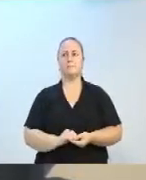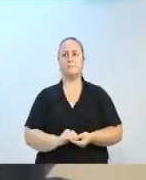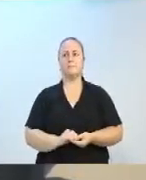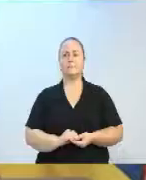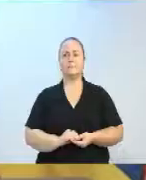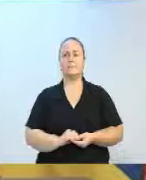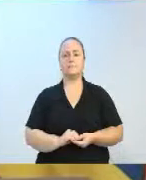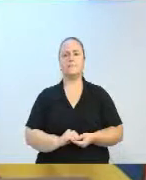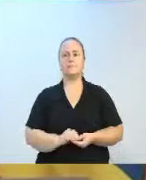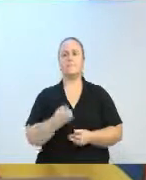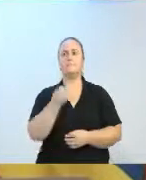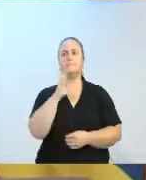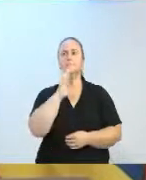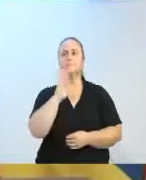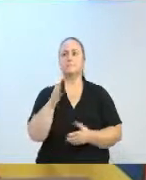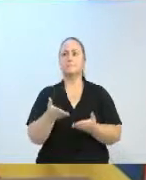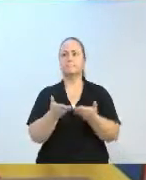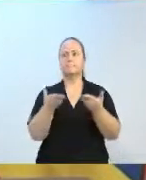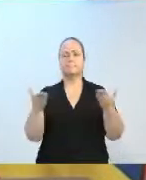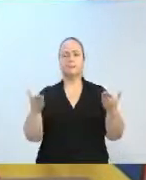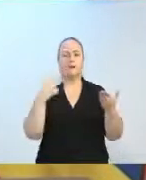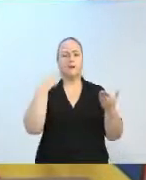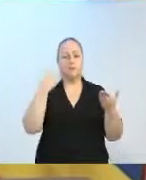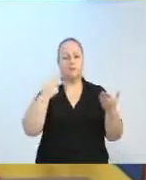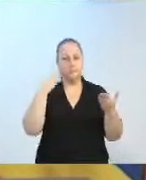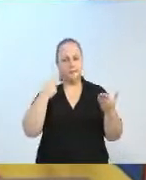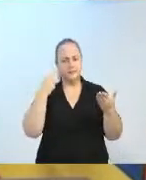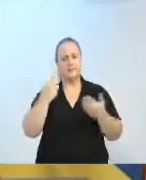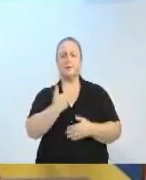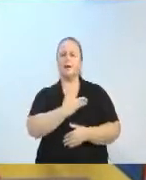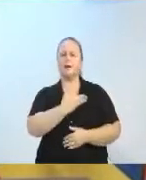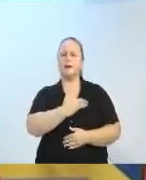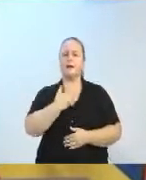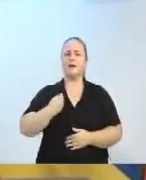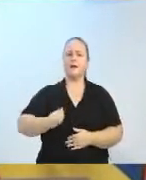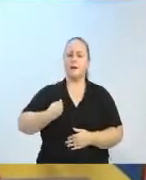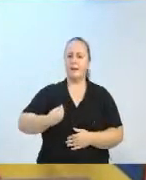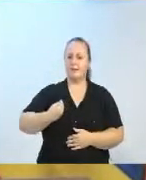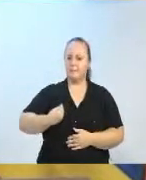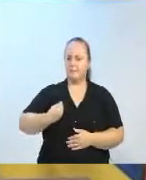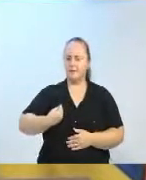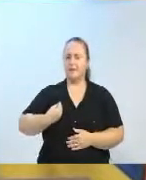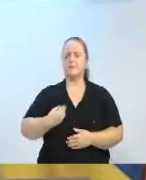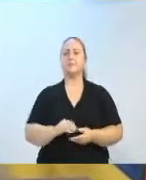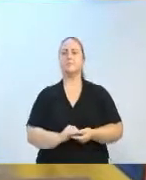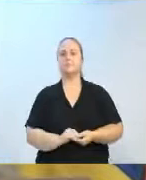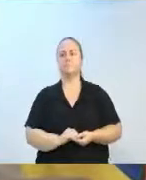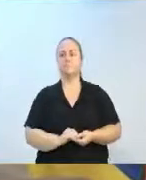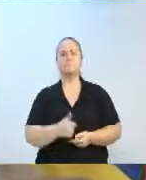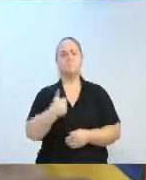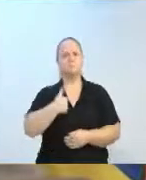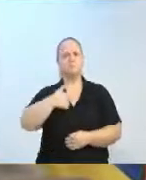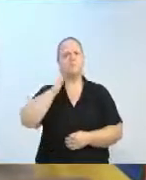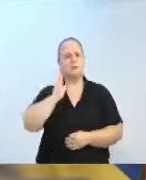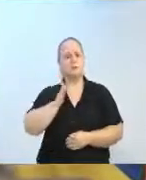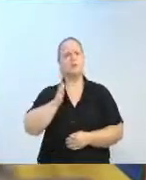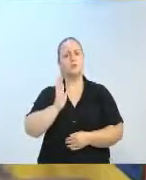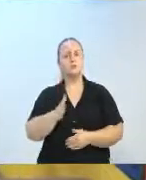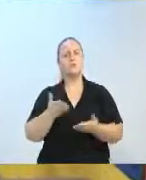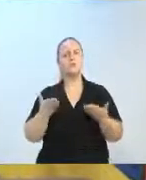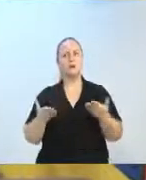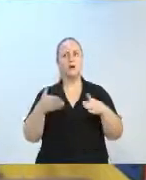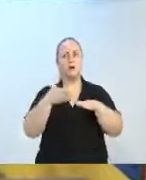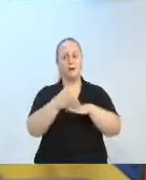senhores vereadores e vereadoras, amigos presentes. Eu já estive aqui nesse